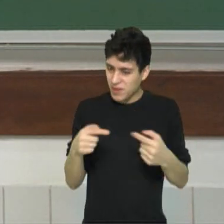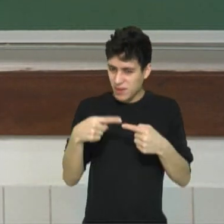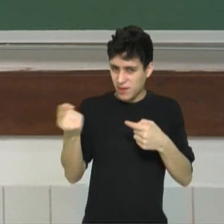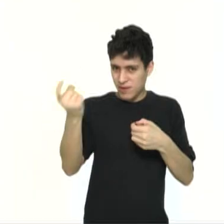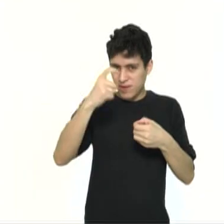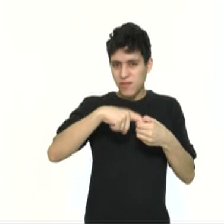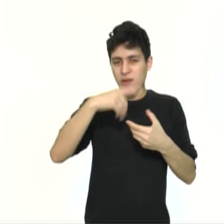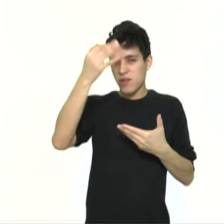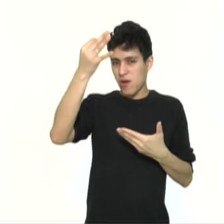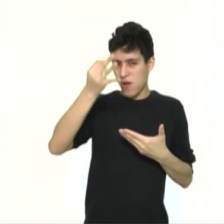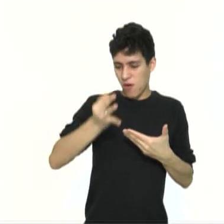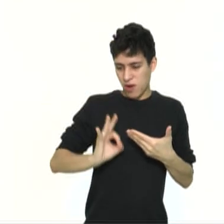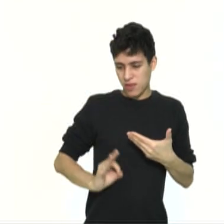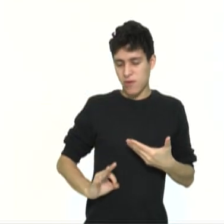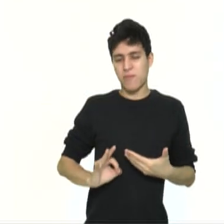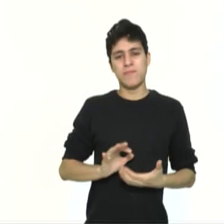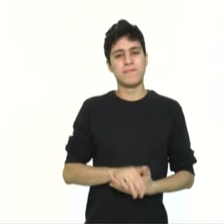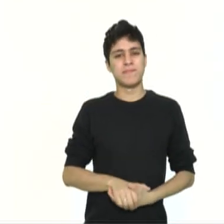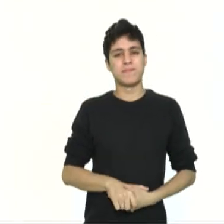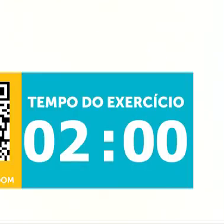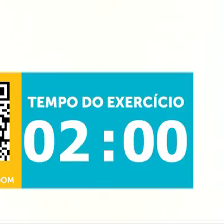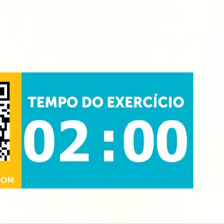correção.